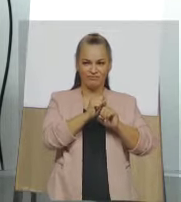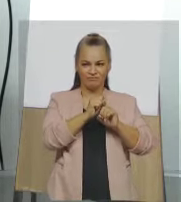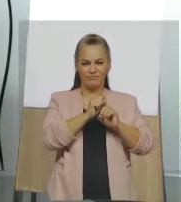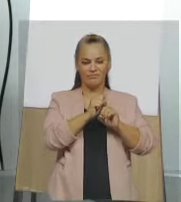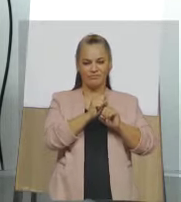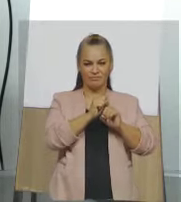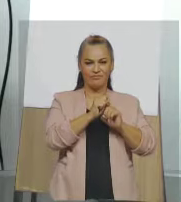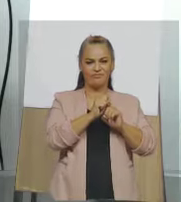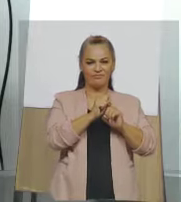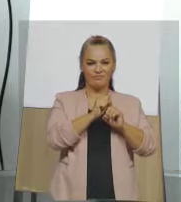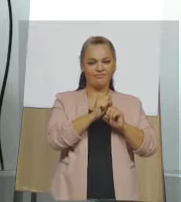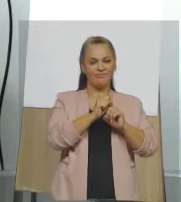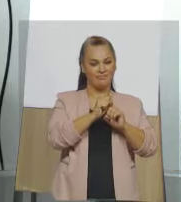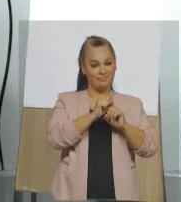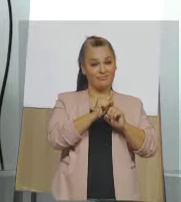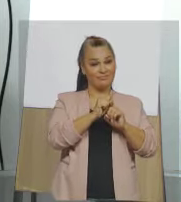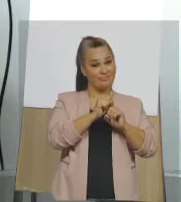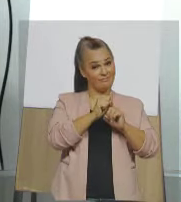né, com